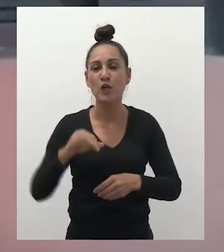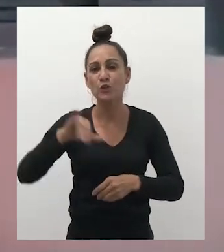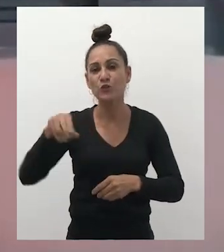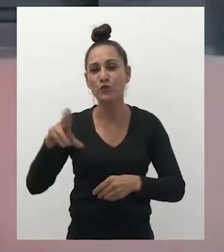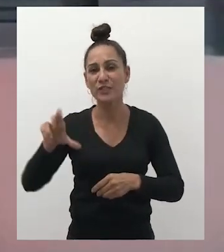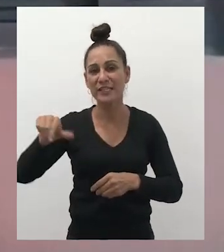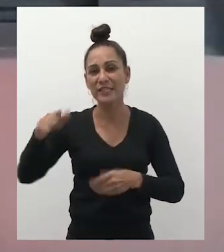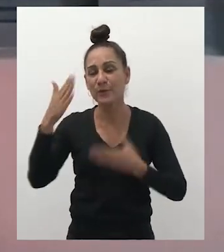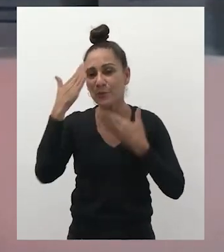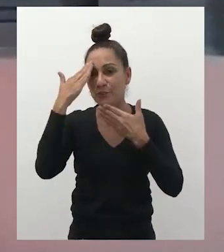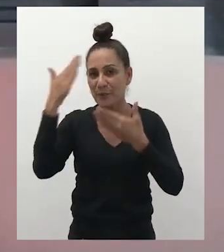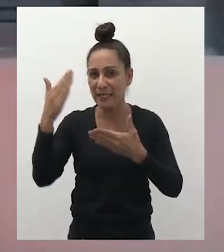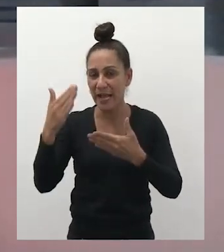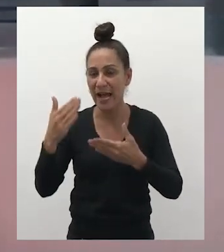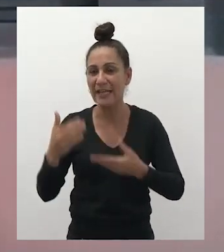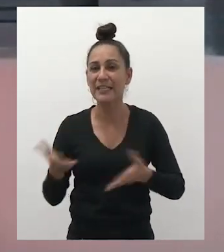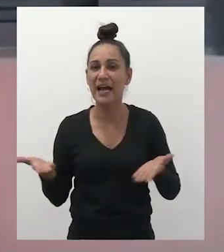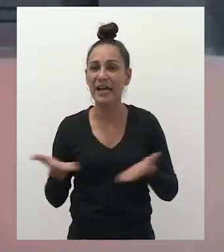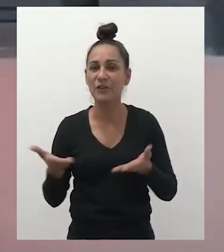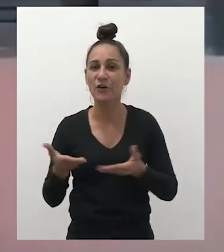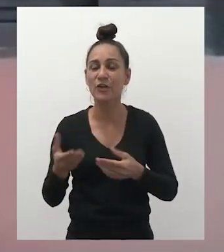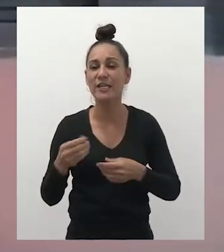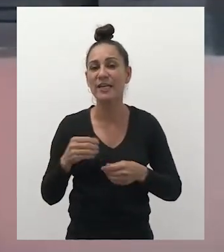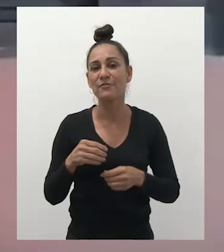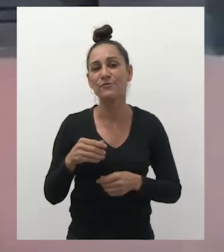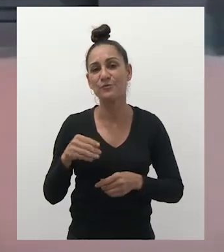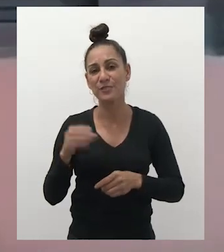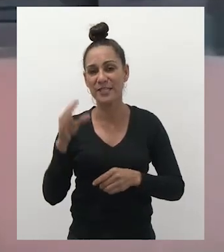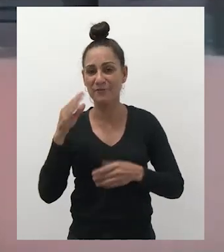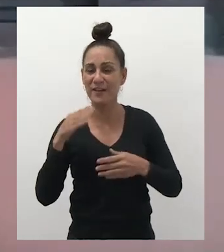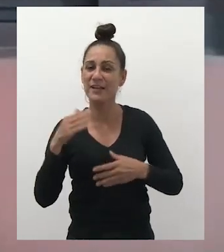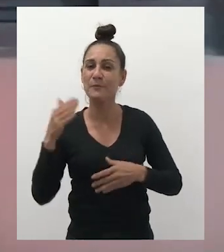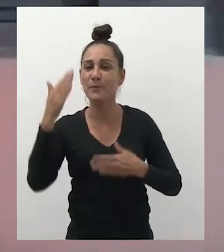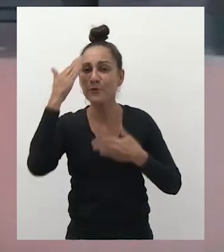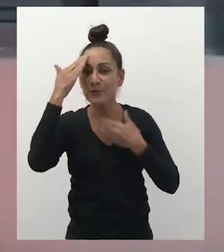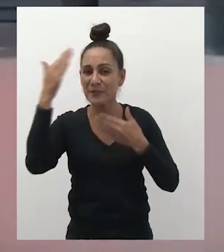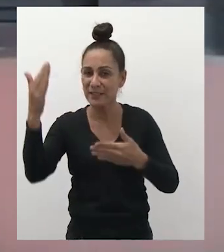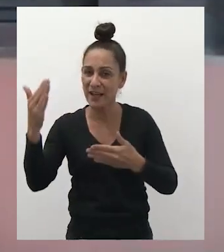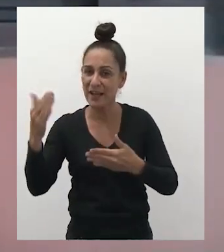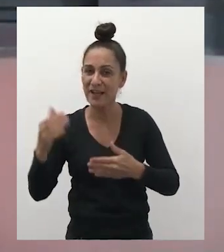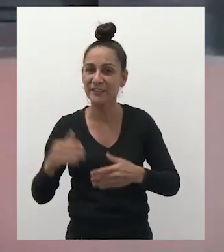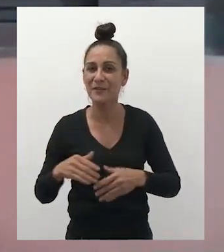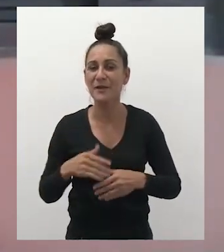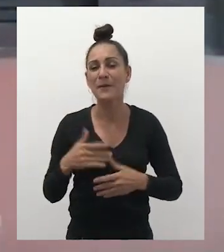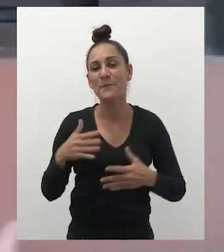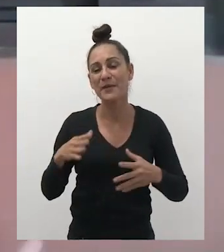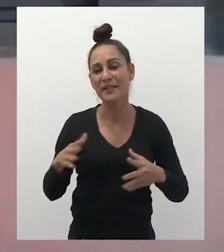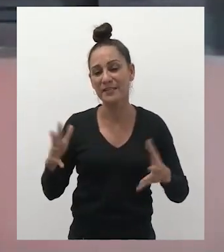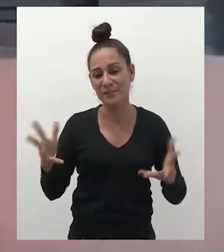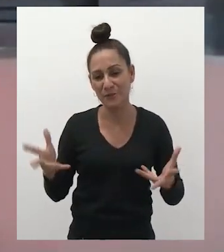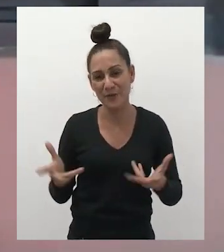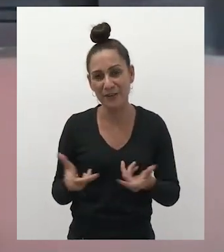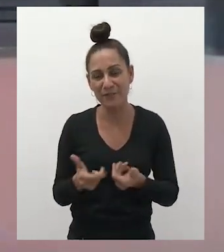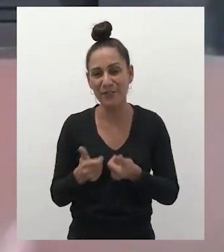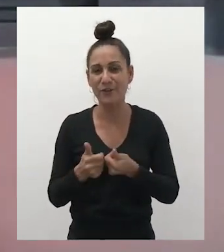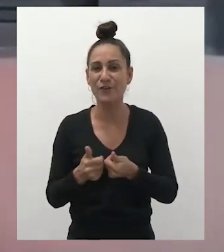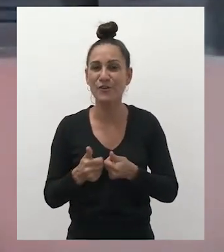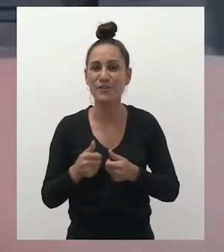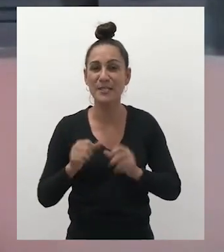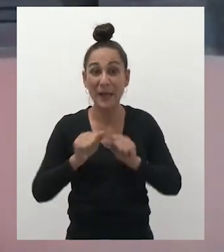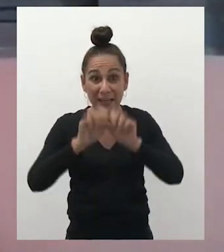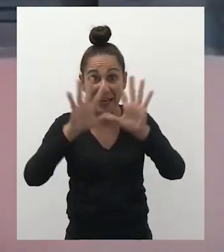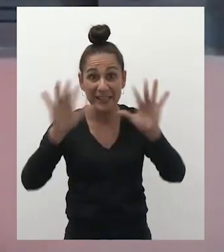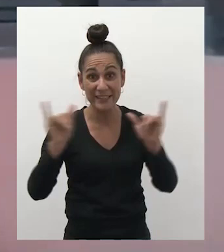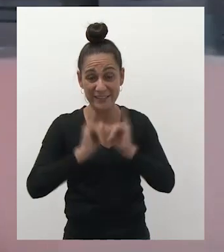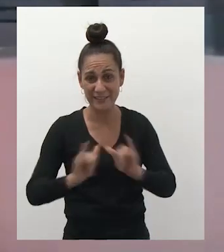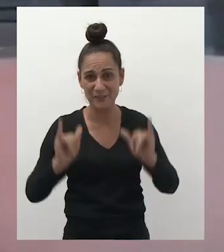muito obrigada. Bem, eu vou passar a palavra para a sua despedida, mas muito obrigada pela sua simpatia, pela sua generosidade, a clareza com